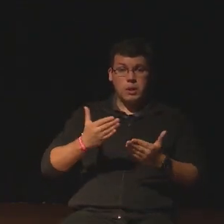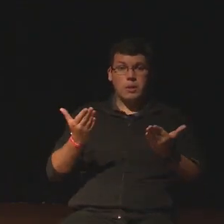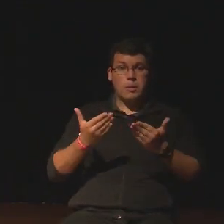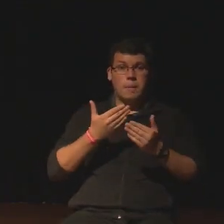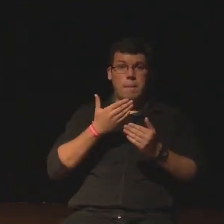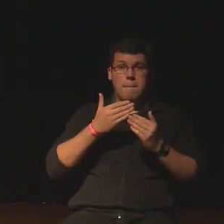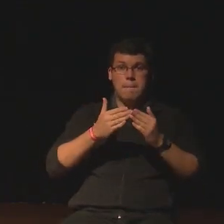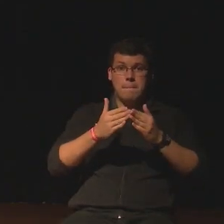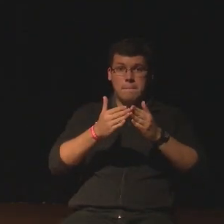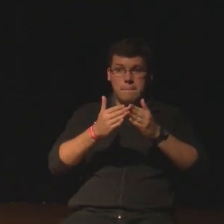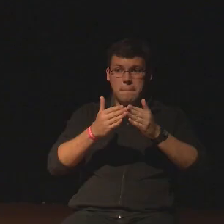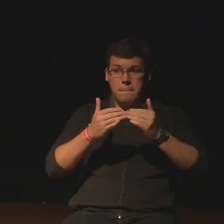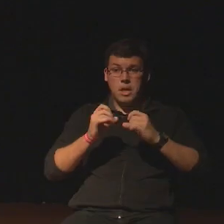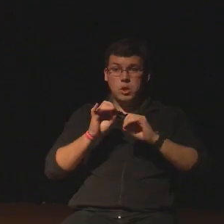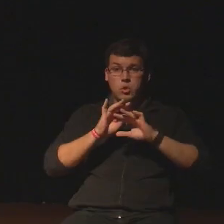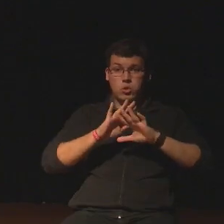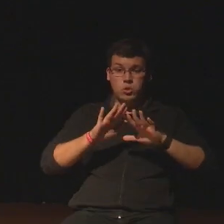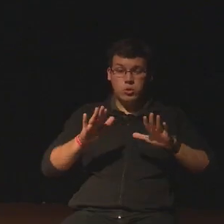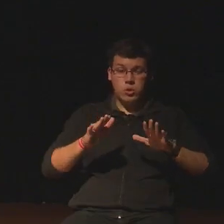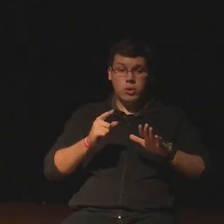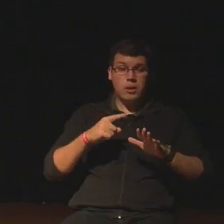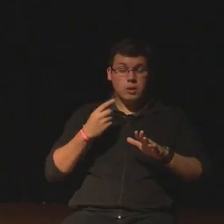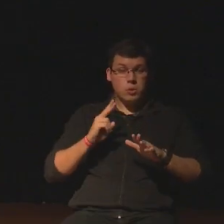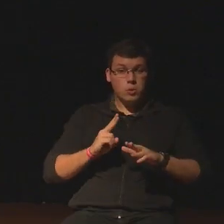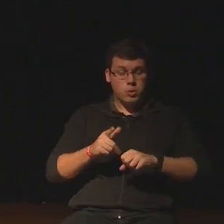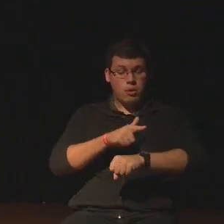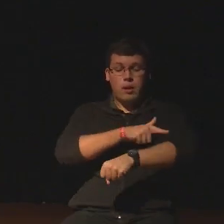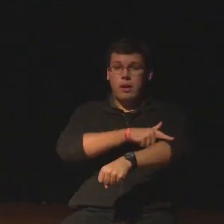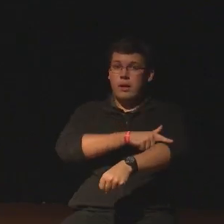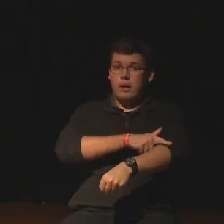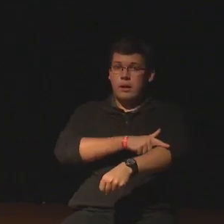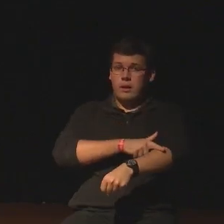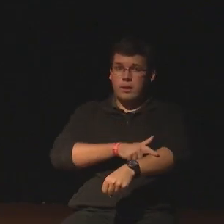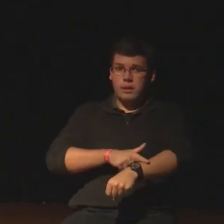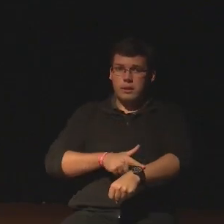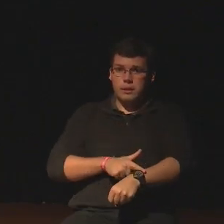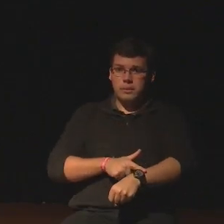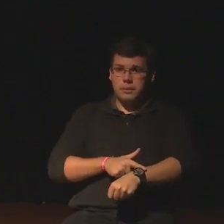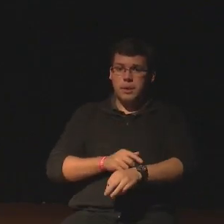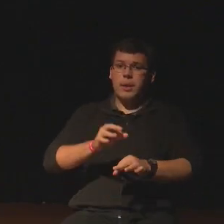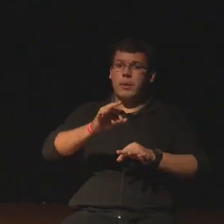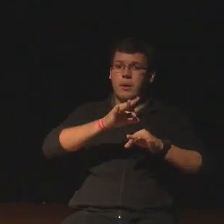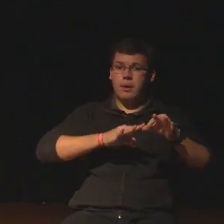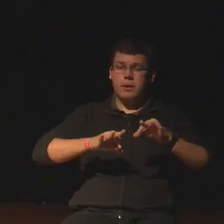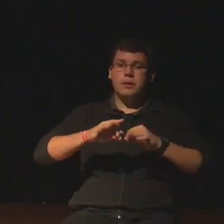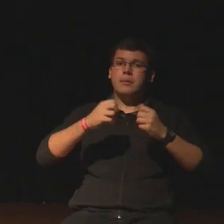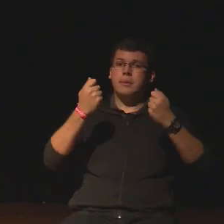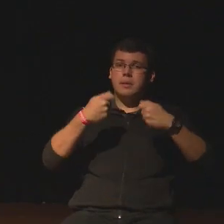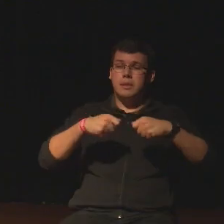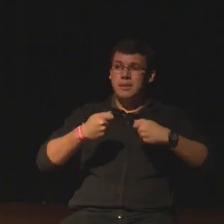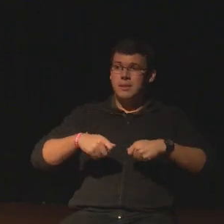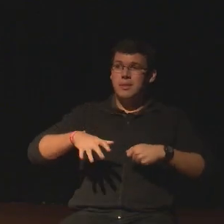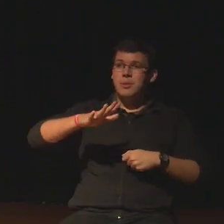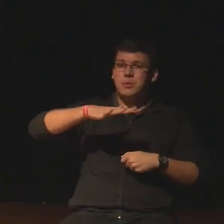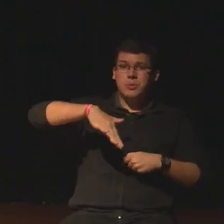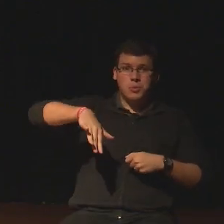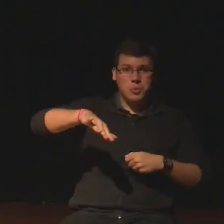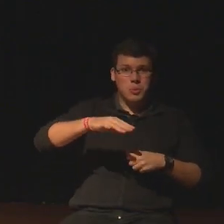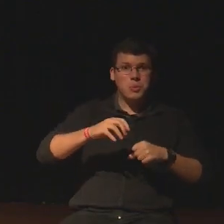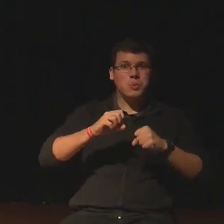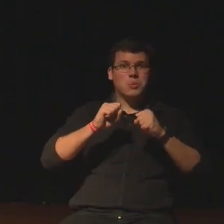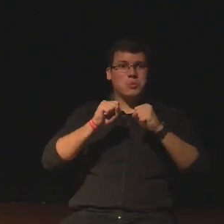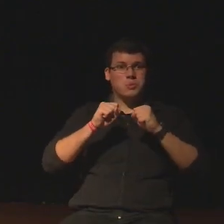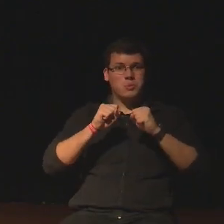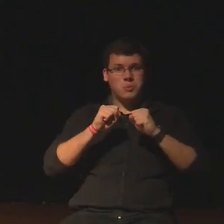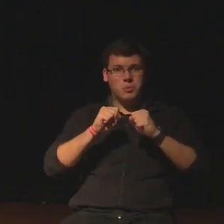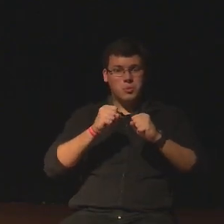a ordem das coisas para tudo funcionar de uma forma organizada. todo mundo está sendo ouvido, todo mundo teve palavra para